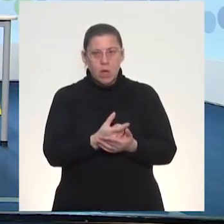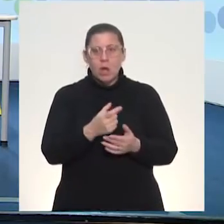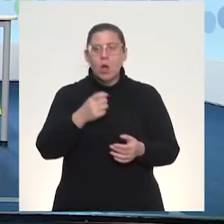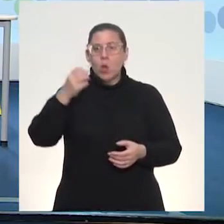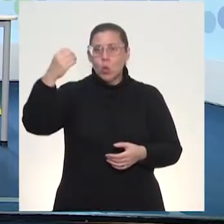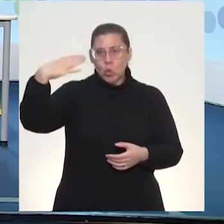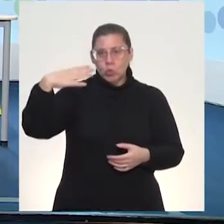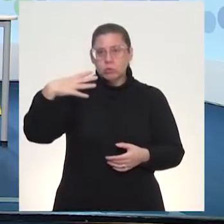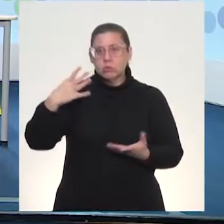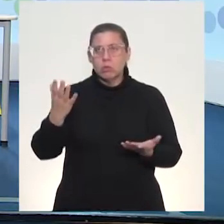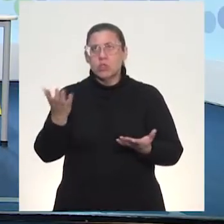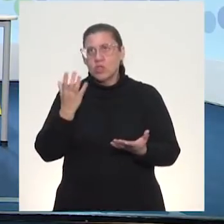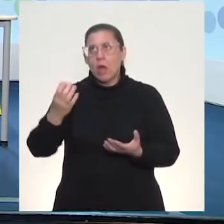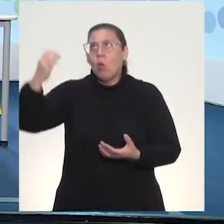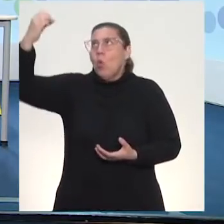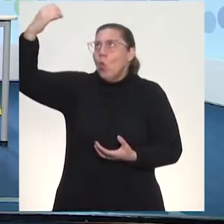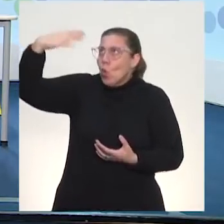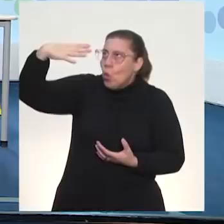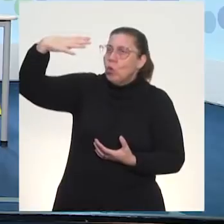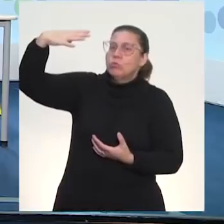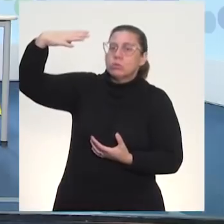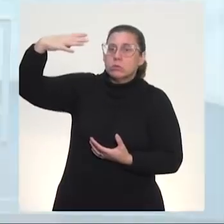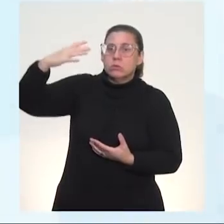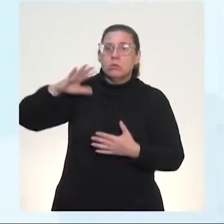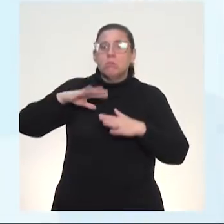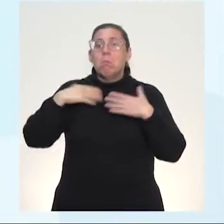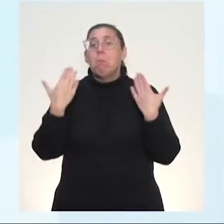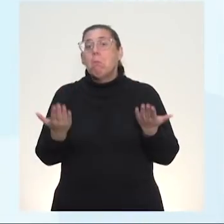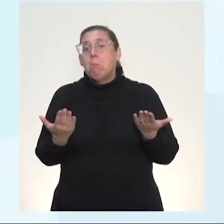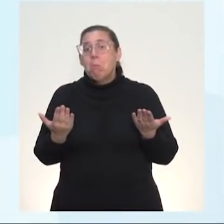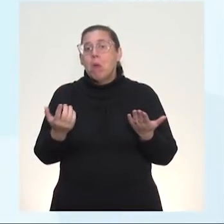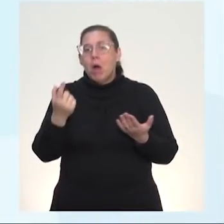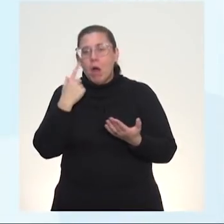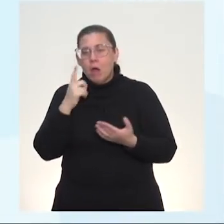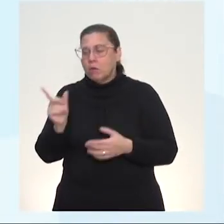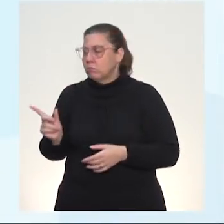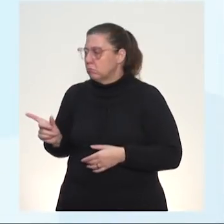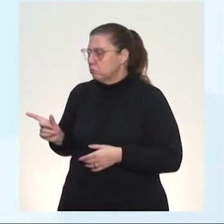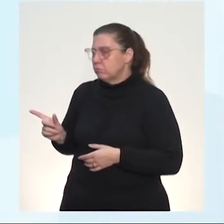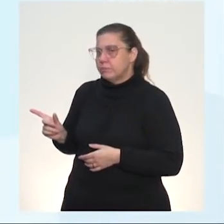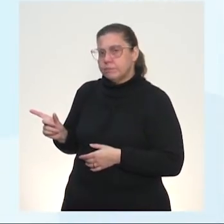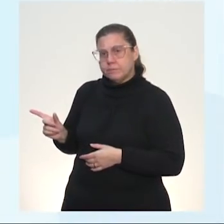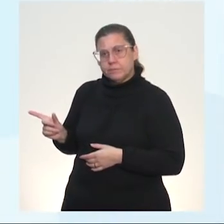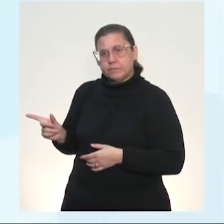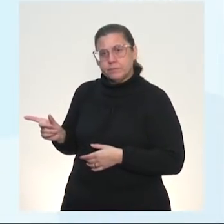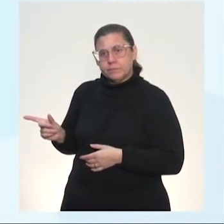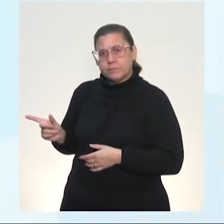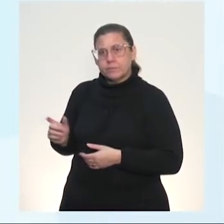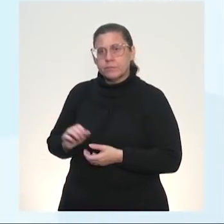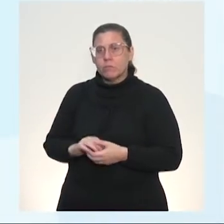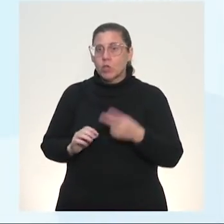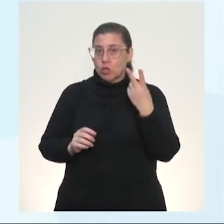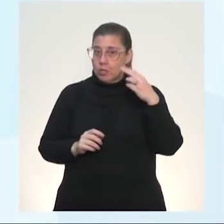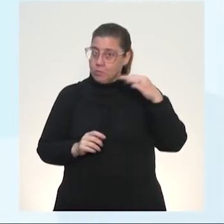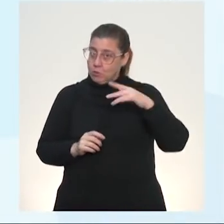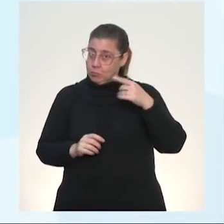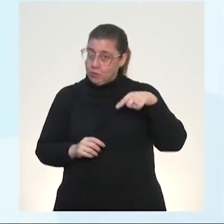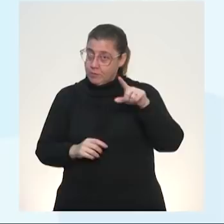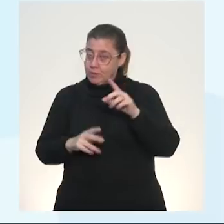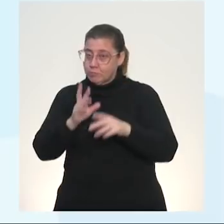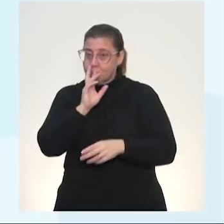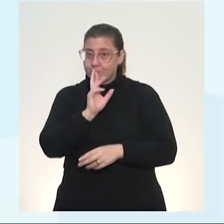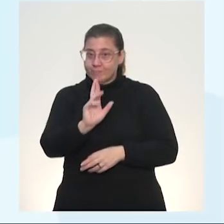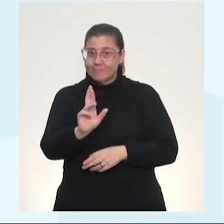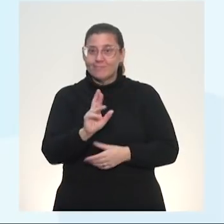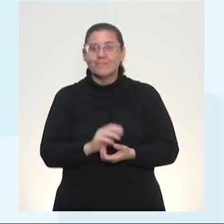radiante, ou Radiante luminosa, né? Mas aí a gente tem aqui uma produção de calor a mais do que nessa, né? Então, 2 minutos para vocês